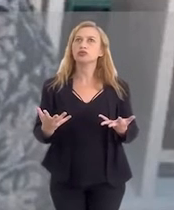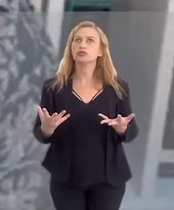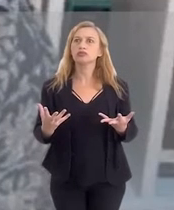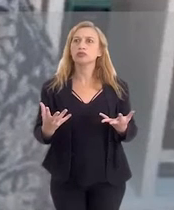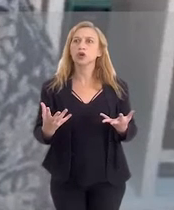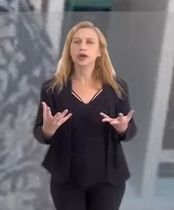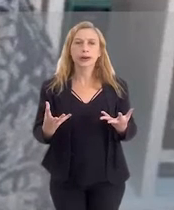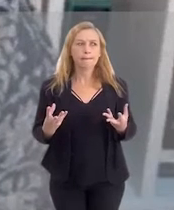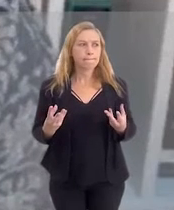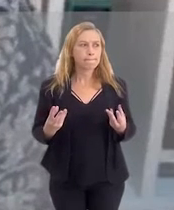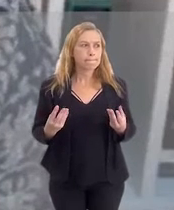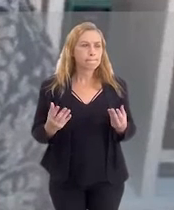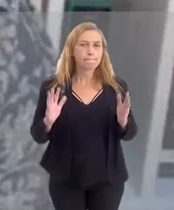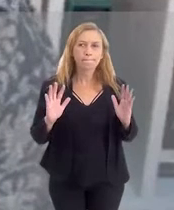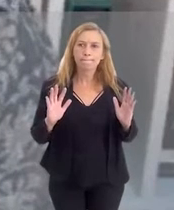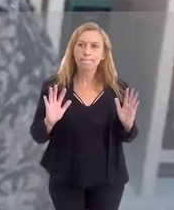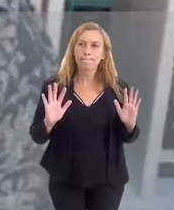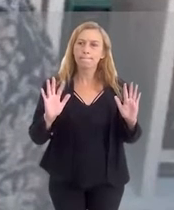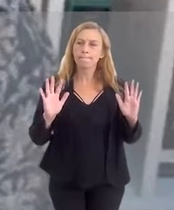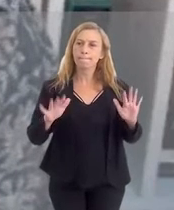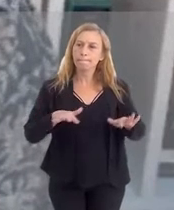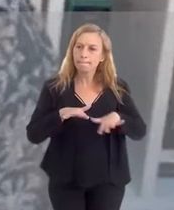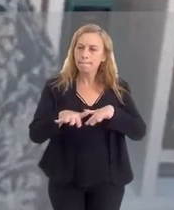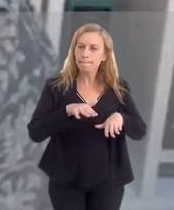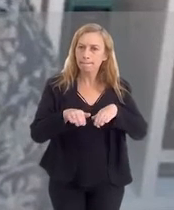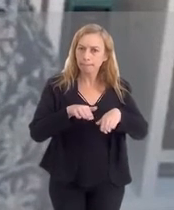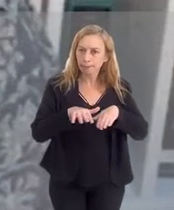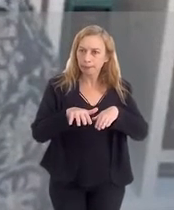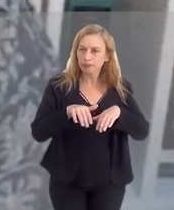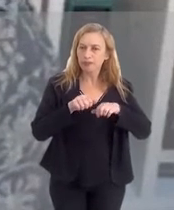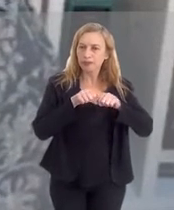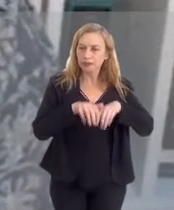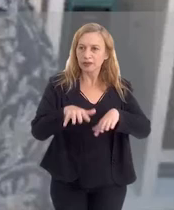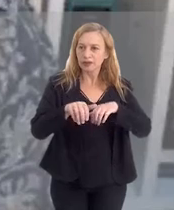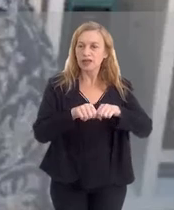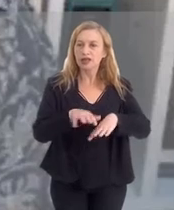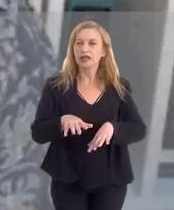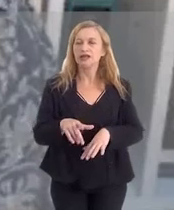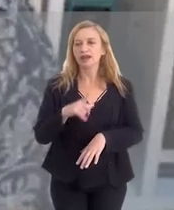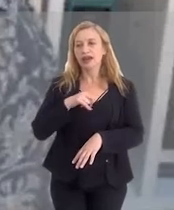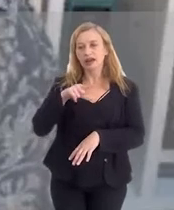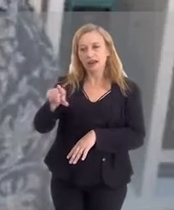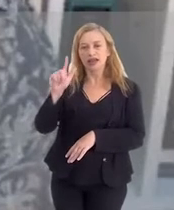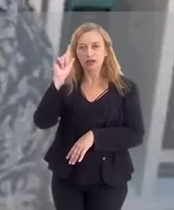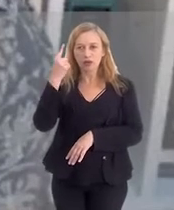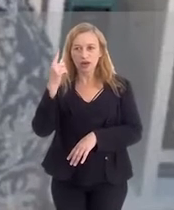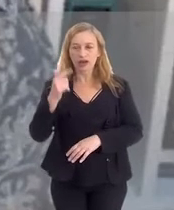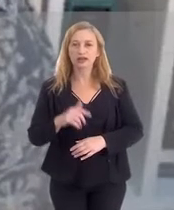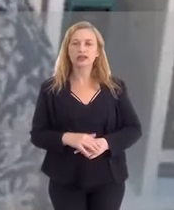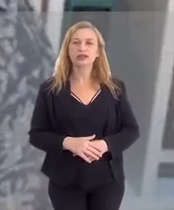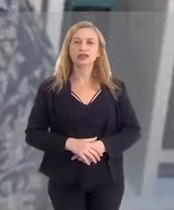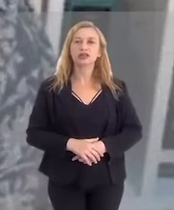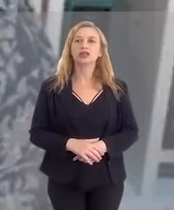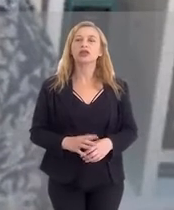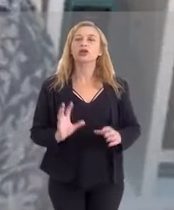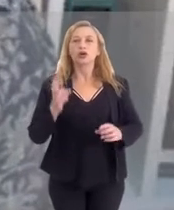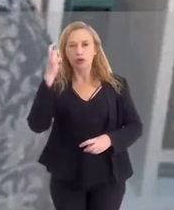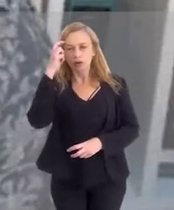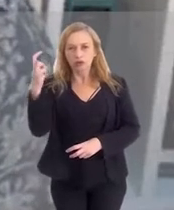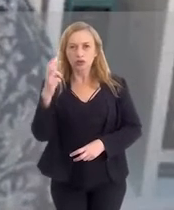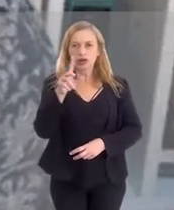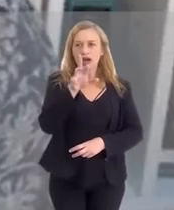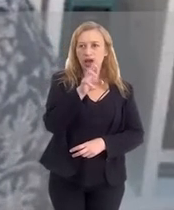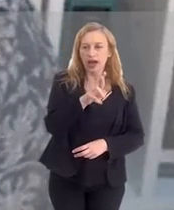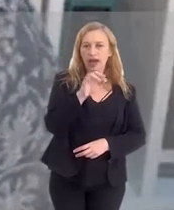toda uma celebração de manifestações que vêm ali do Goiás e que são centenárias,